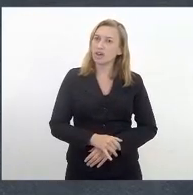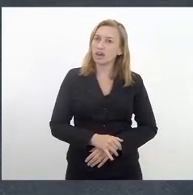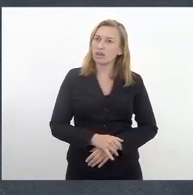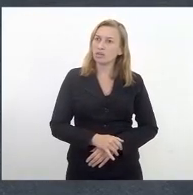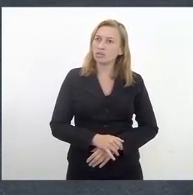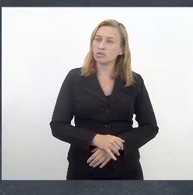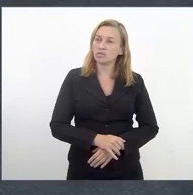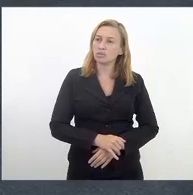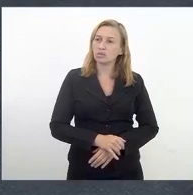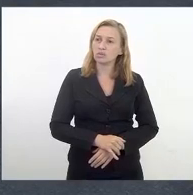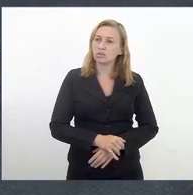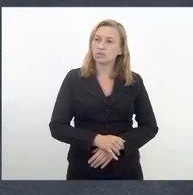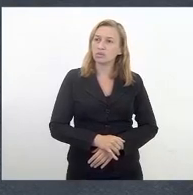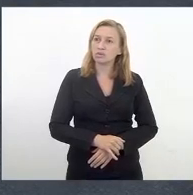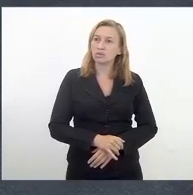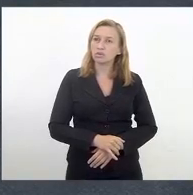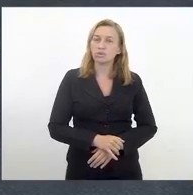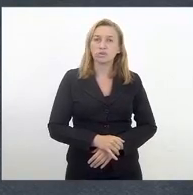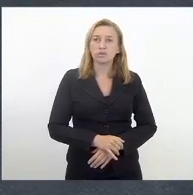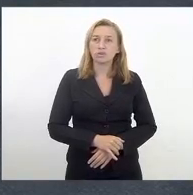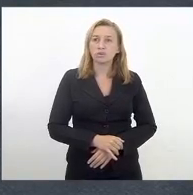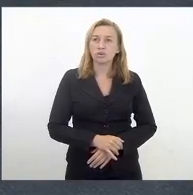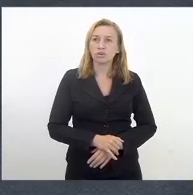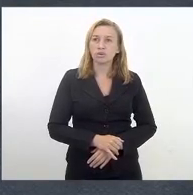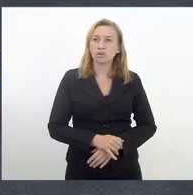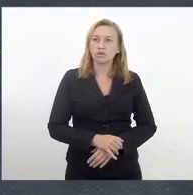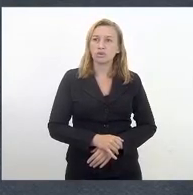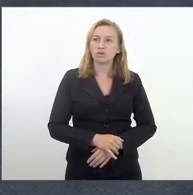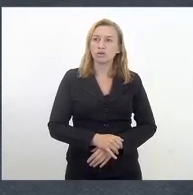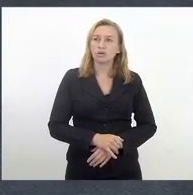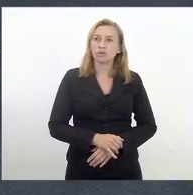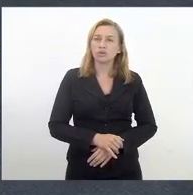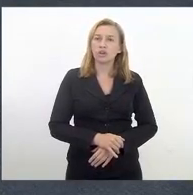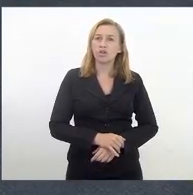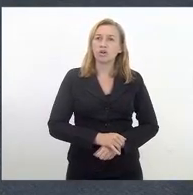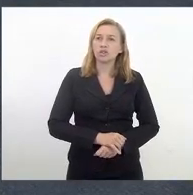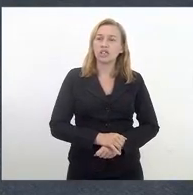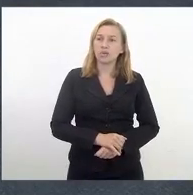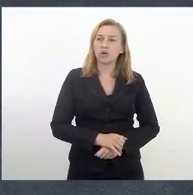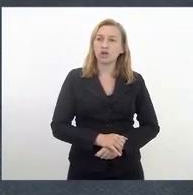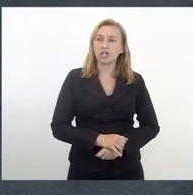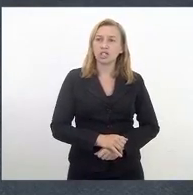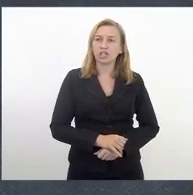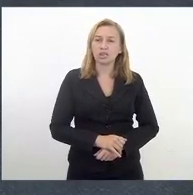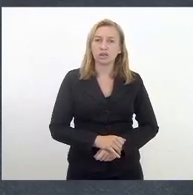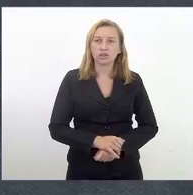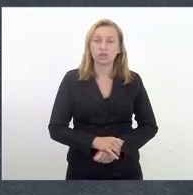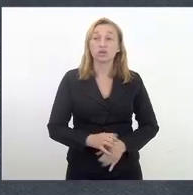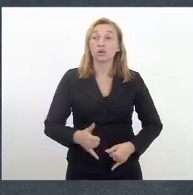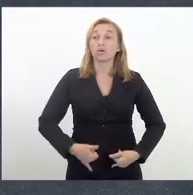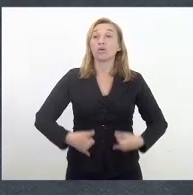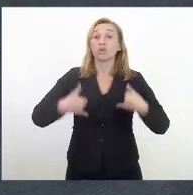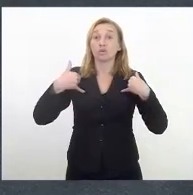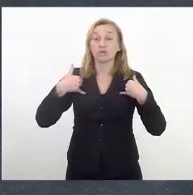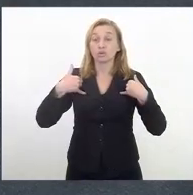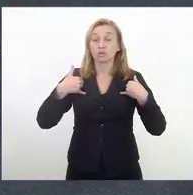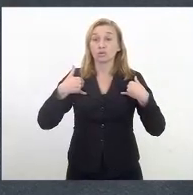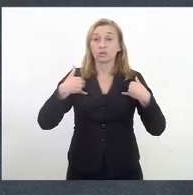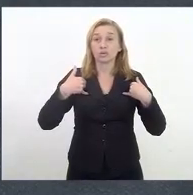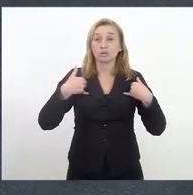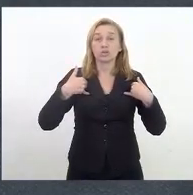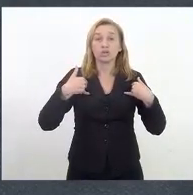terceiro mandato sempre com vossa excelência e a2 com paciência na presidência também tenho muito orgulho de estar nesse